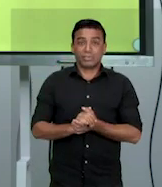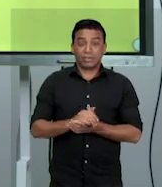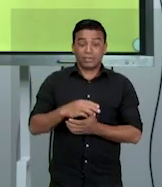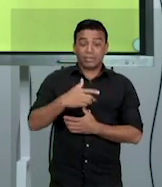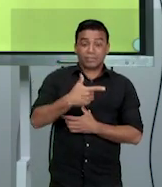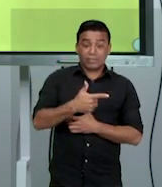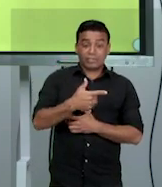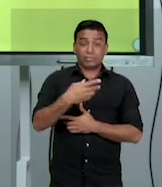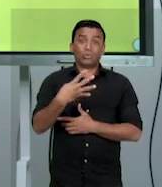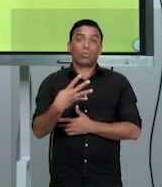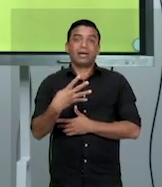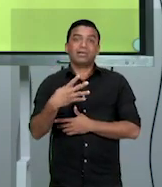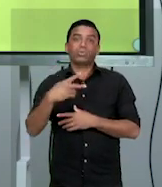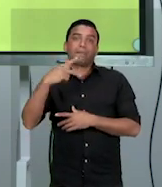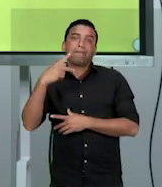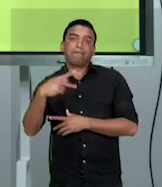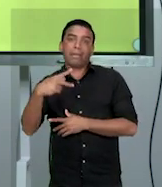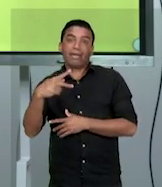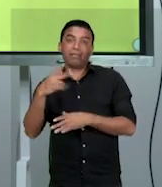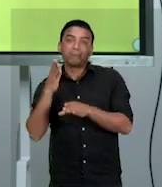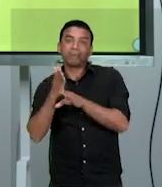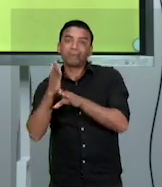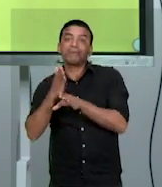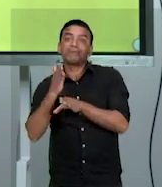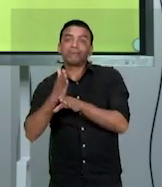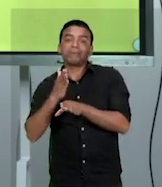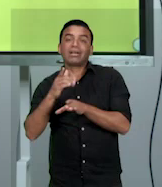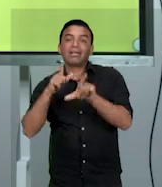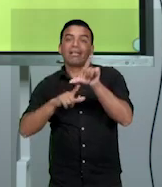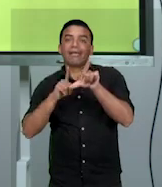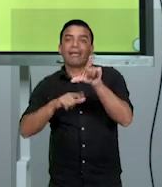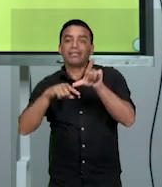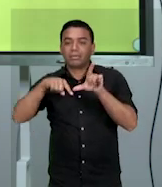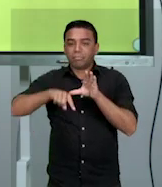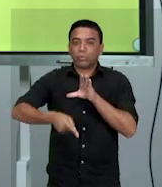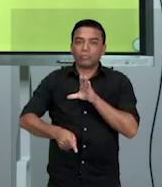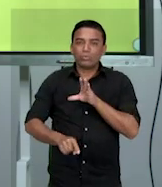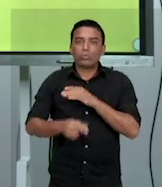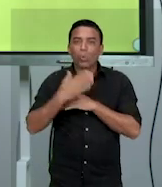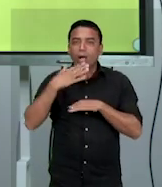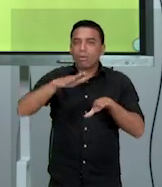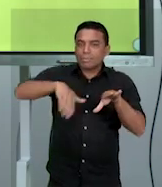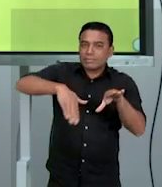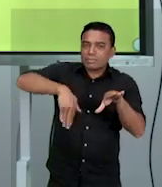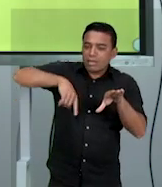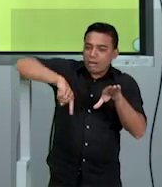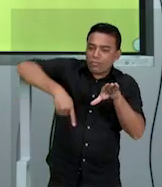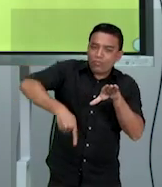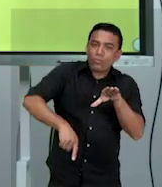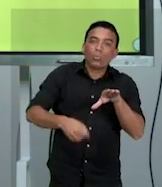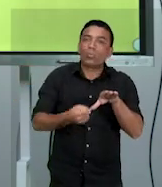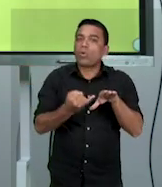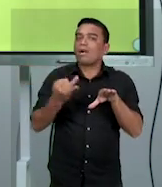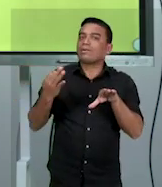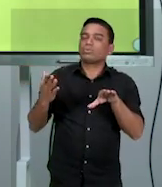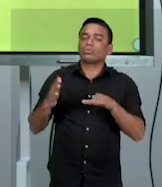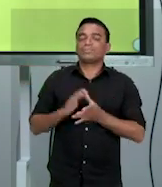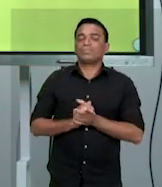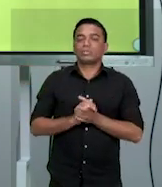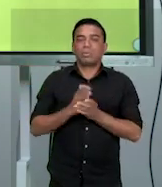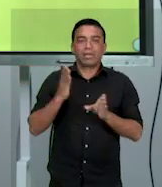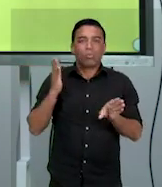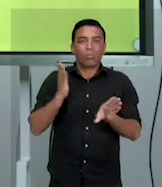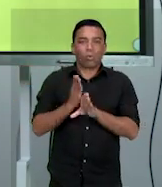24P, né, que é o que eu quero achar, não é o P, que é a profundidade. Então, para eu encontrar